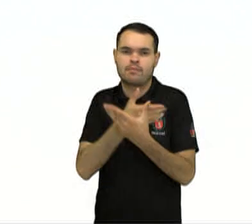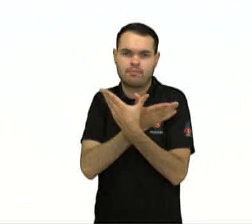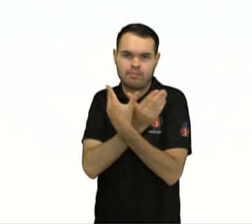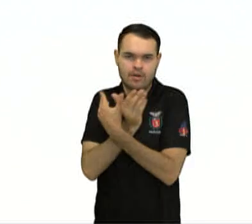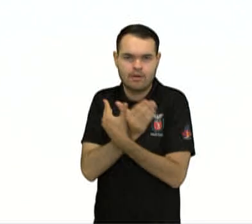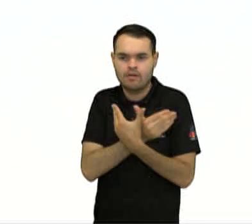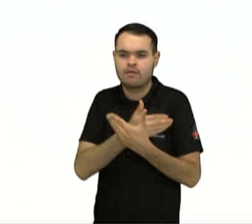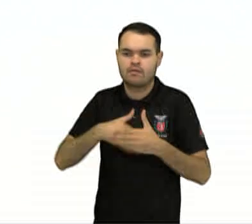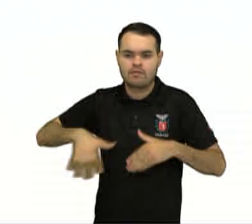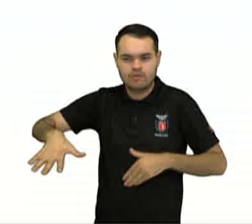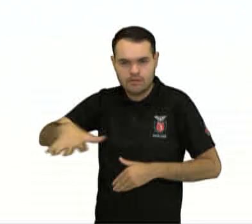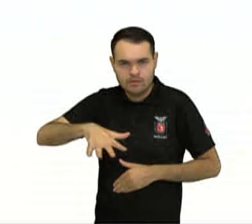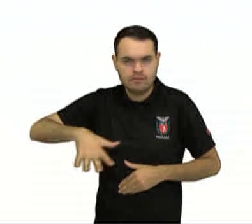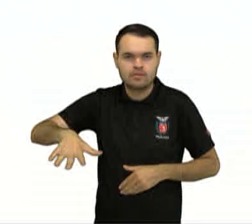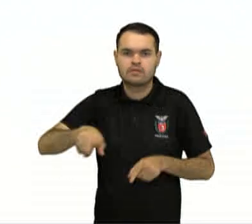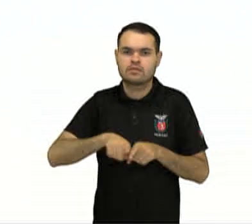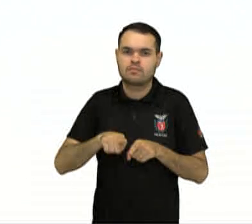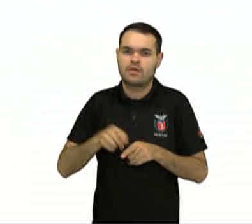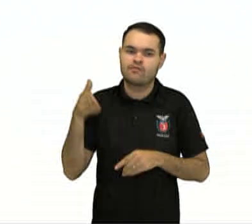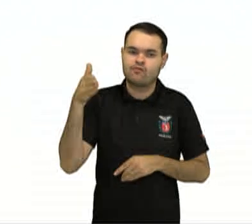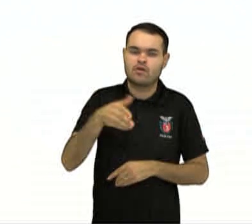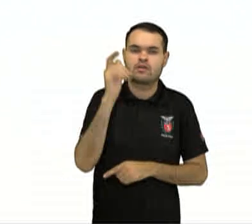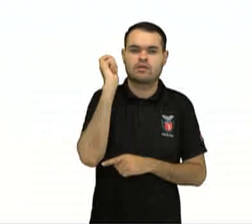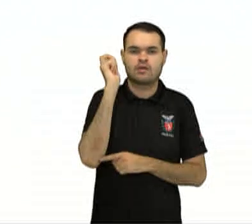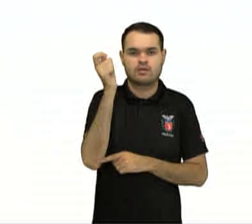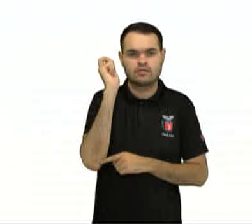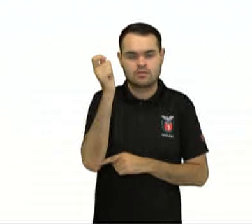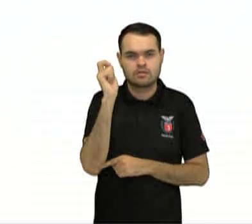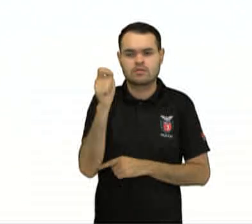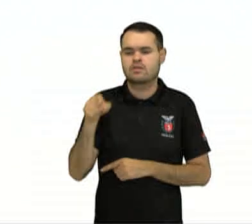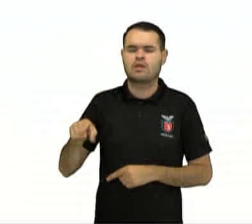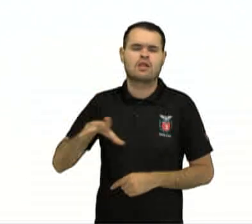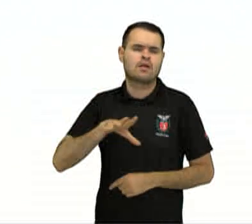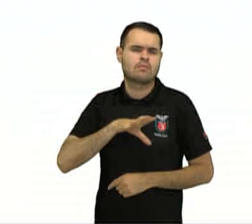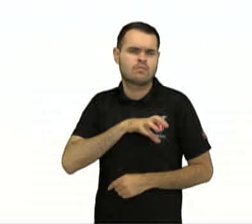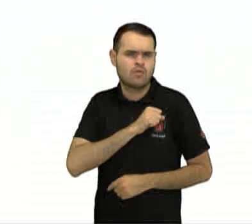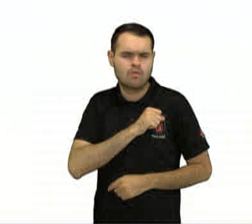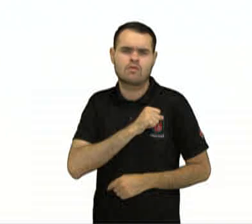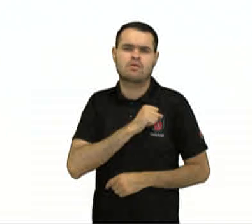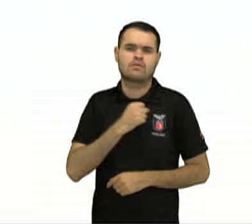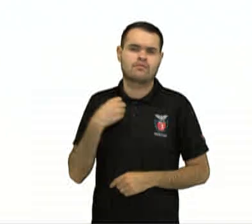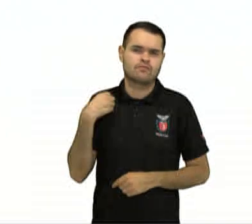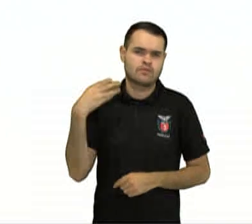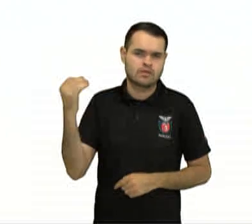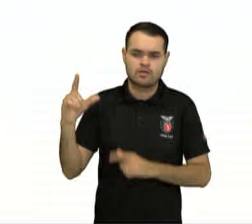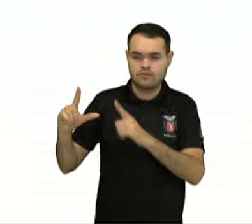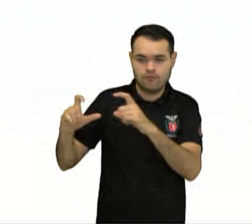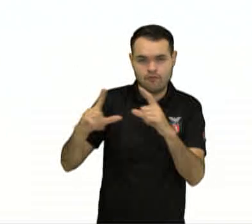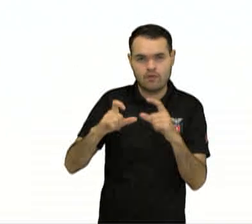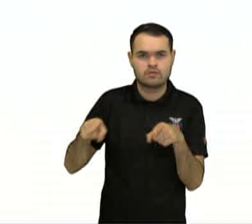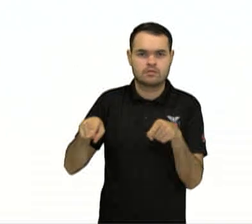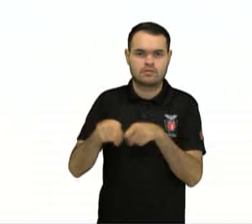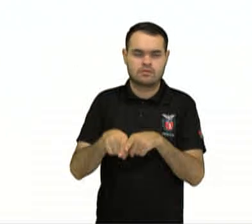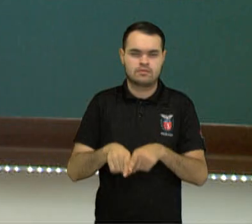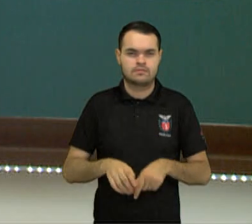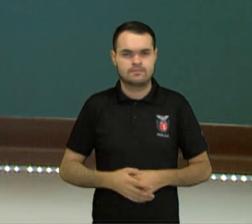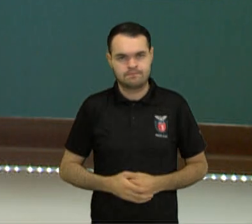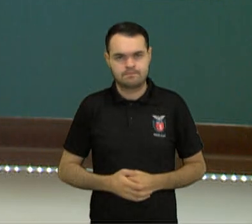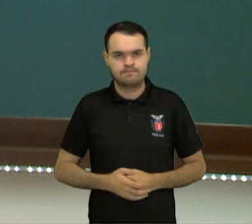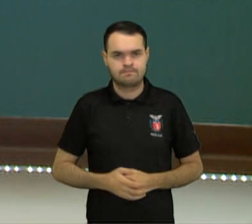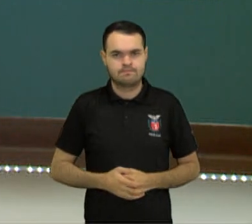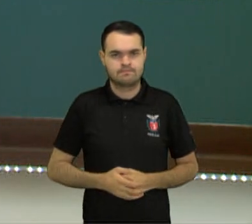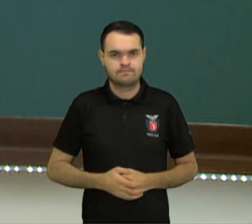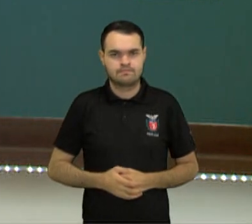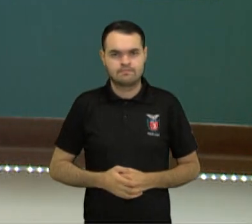She loved the trip and took some photos. Ela amou a viagem e tirou algumas fotos. Ok?